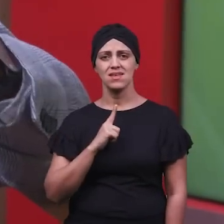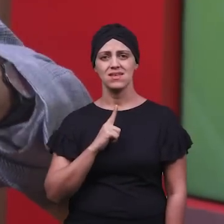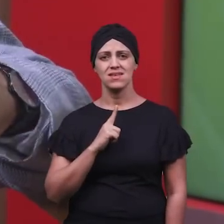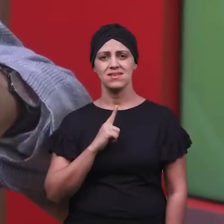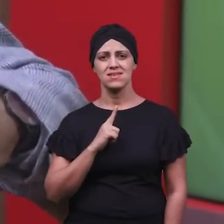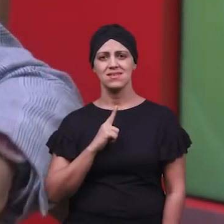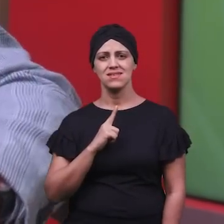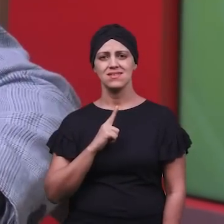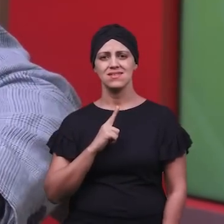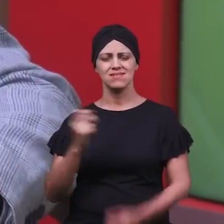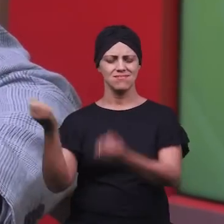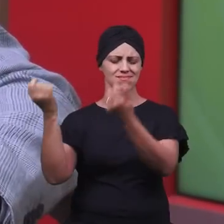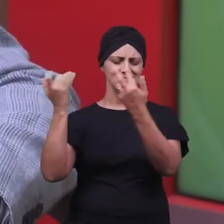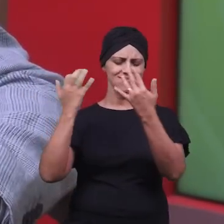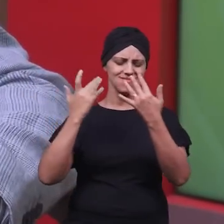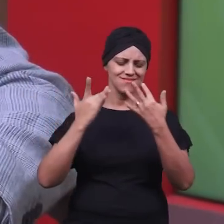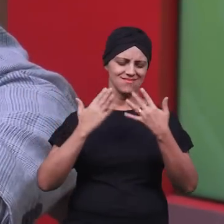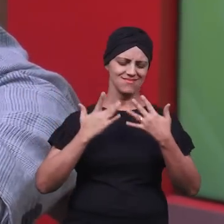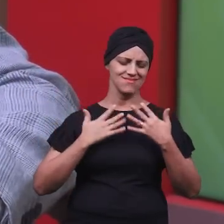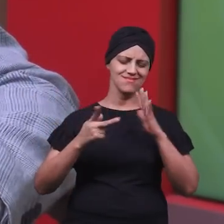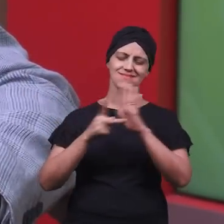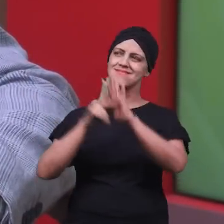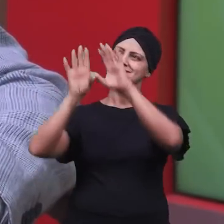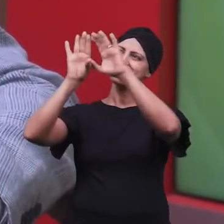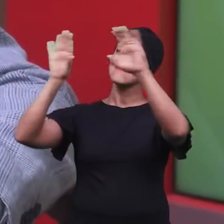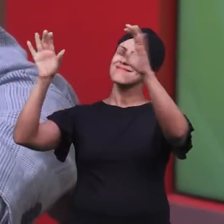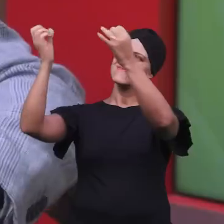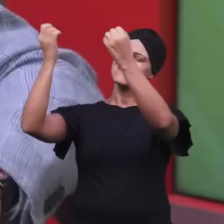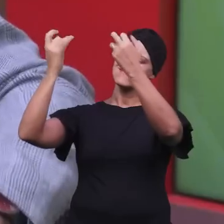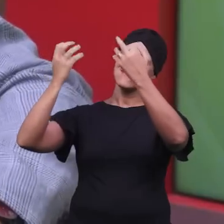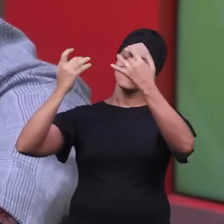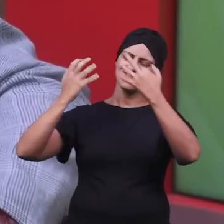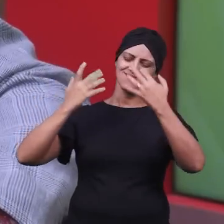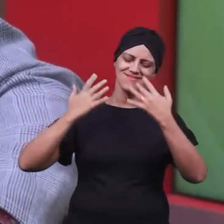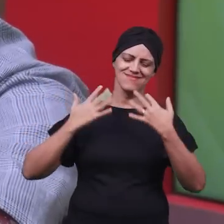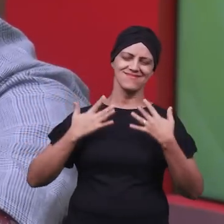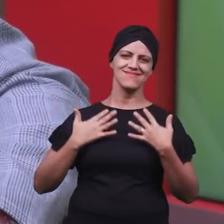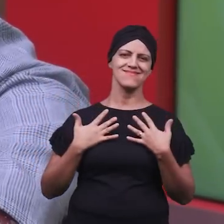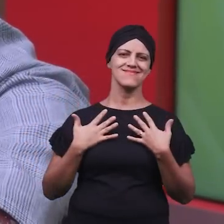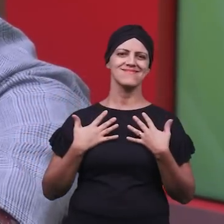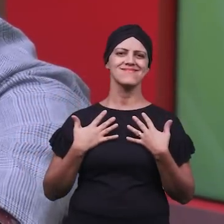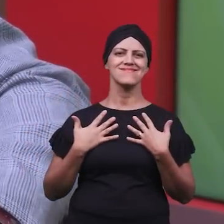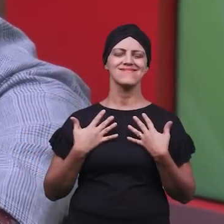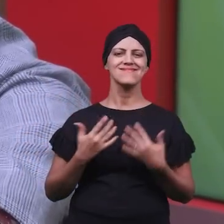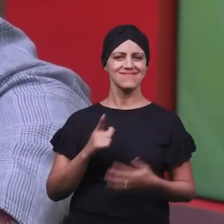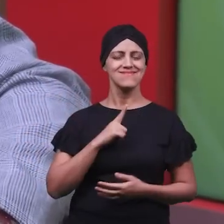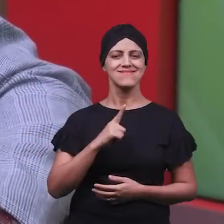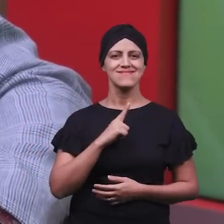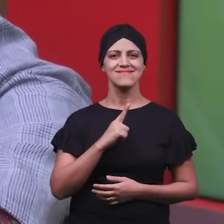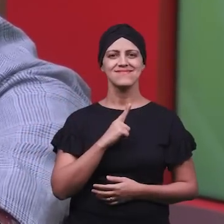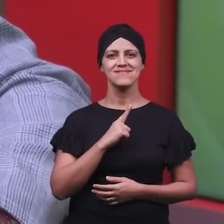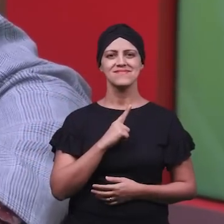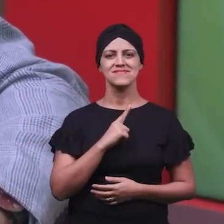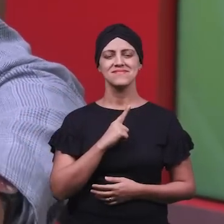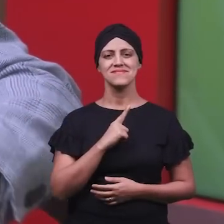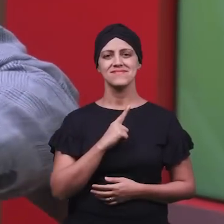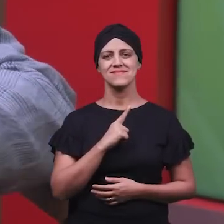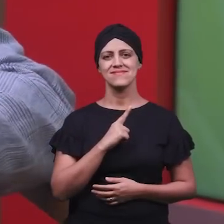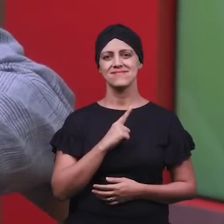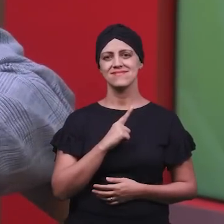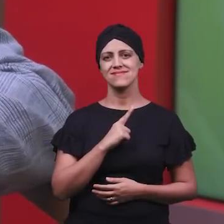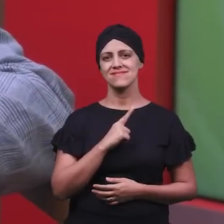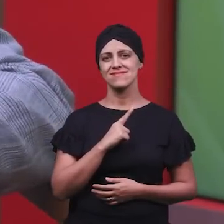já aqui as riquezas celestiais em toda a sua